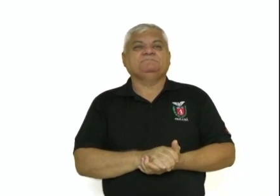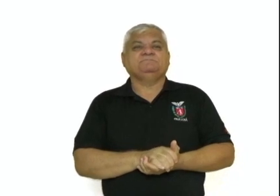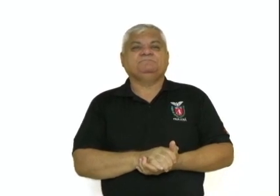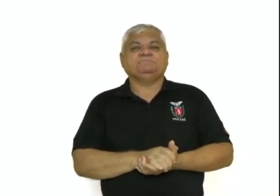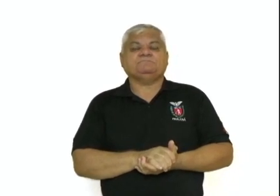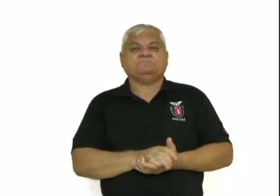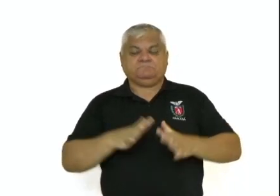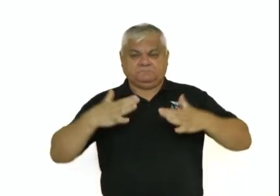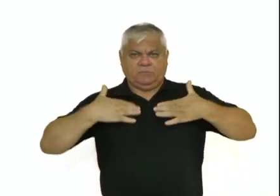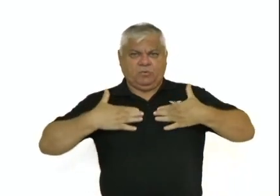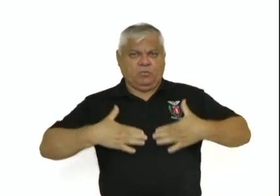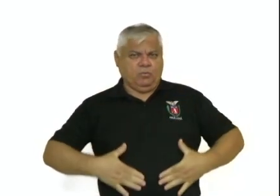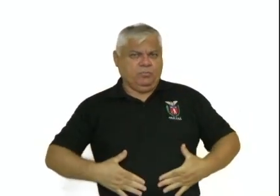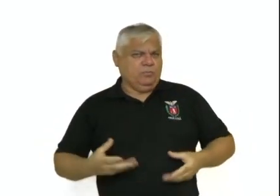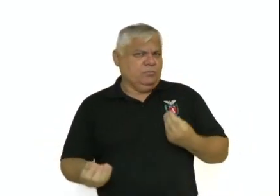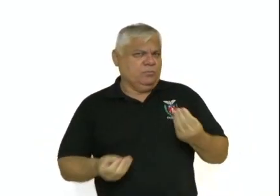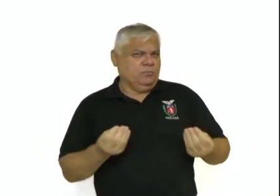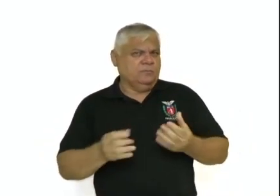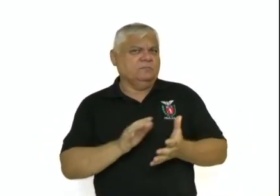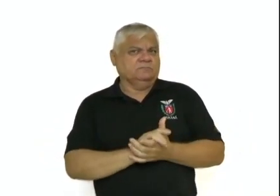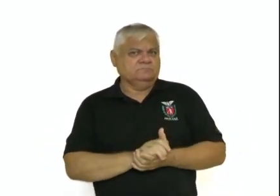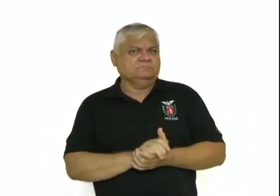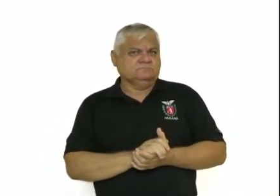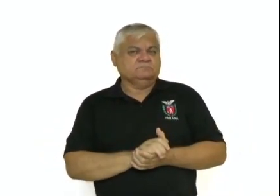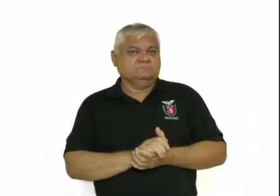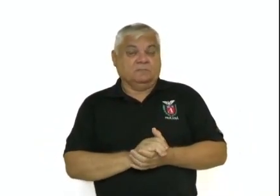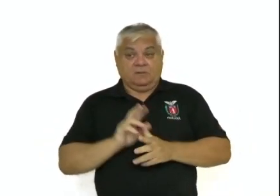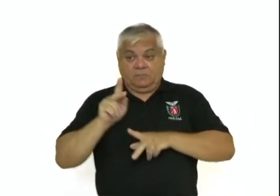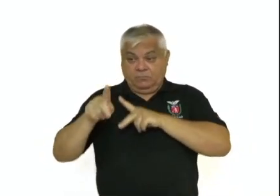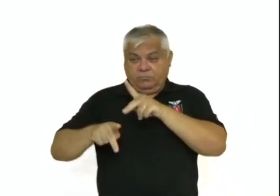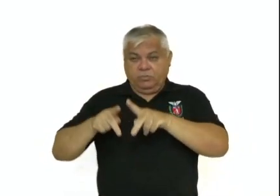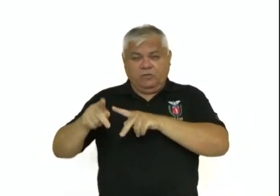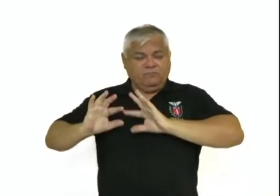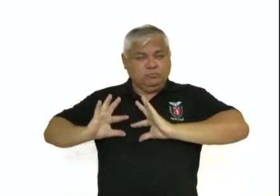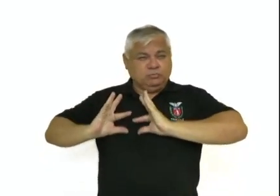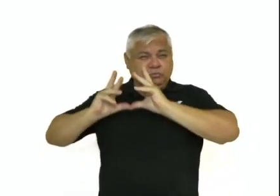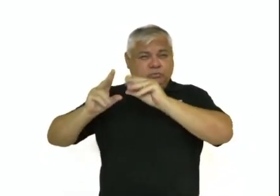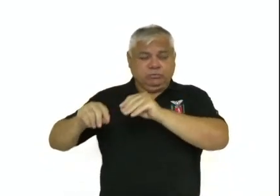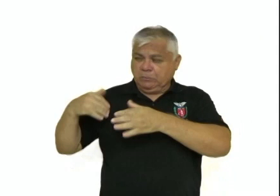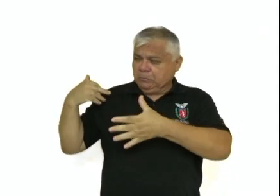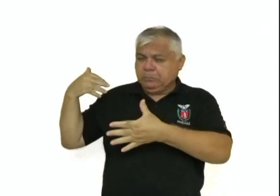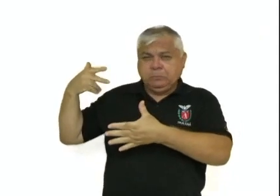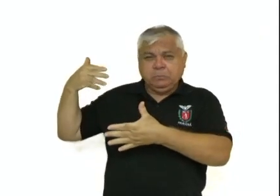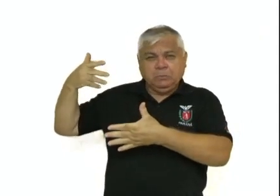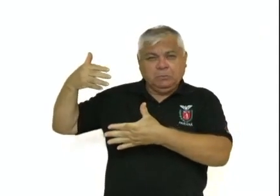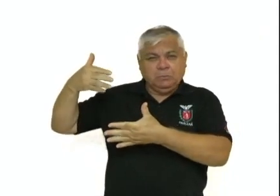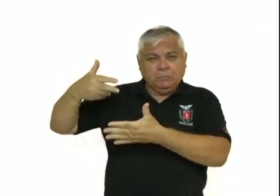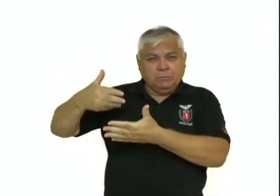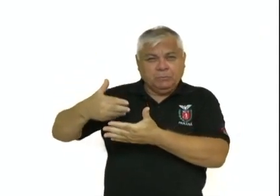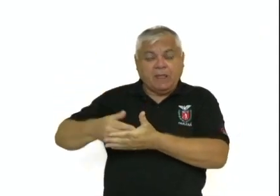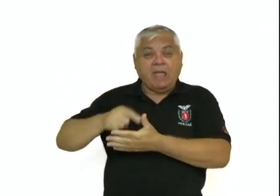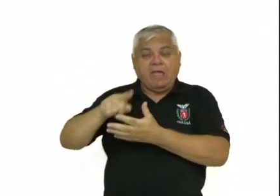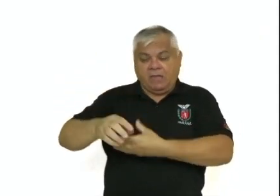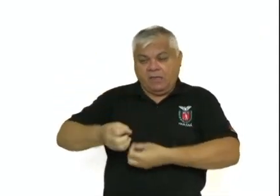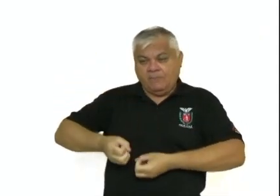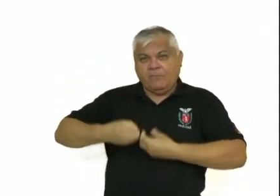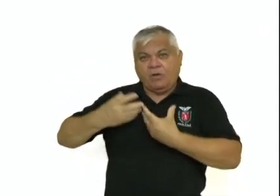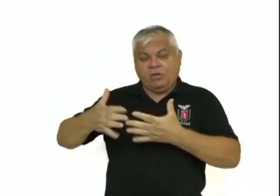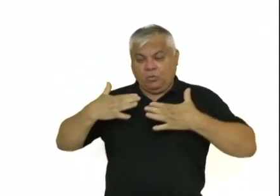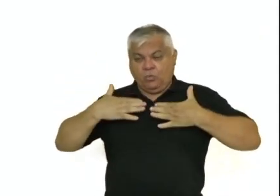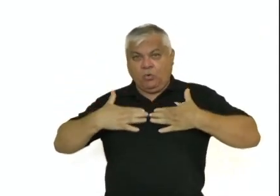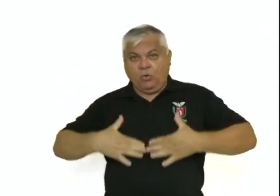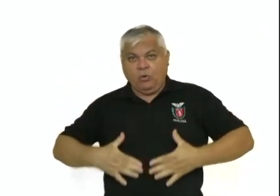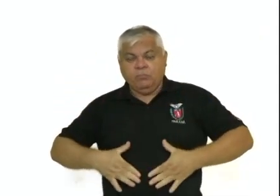E o corpo na dança? Para todos os povos de todos os tempos, dançar é expressar através do corpo e de